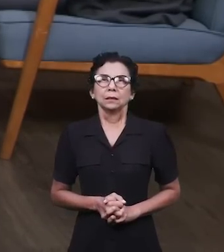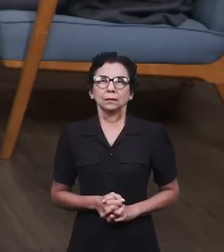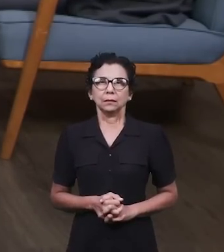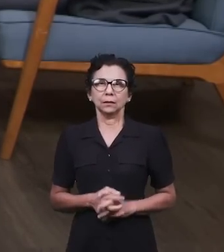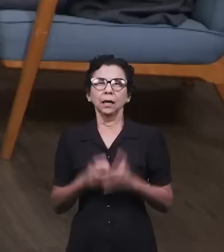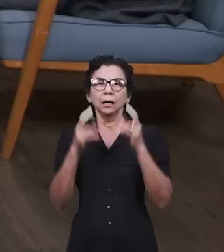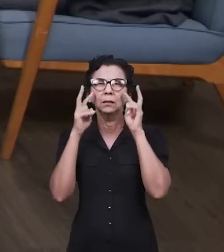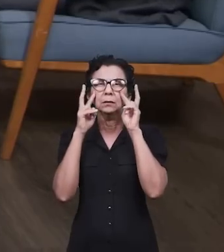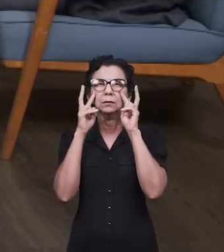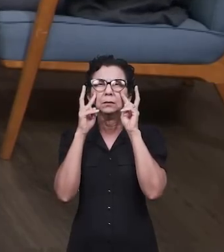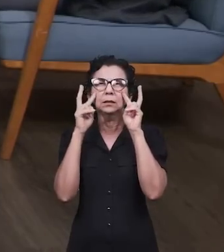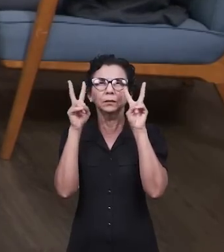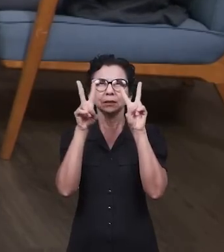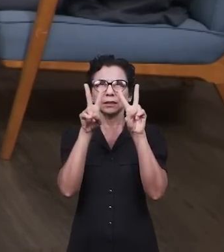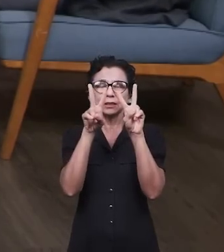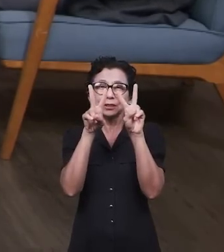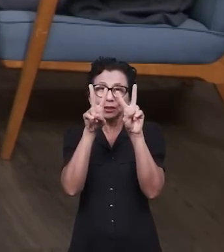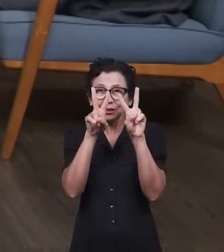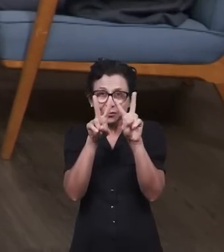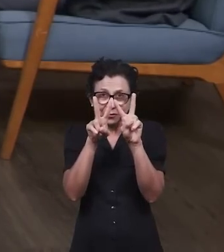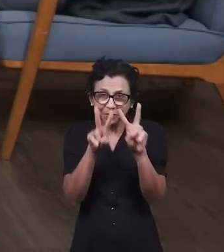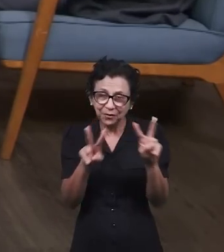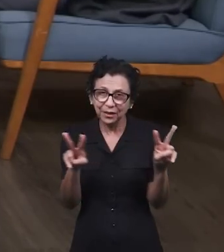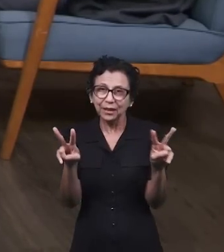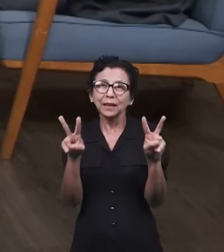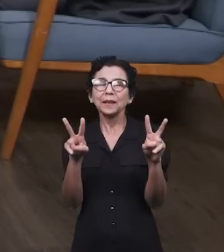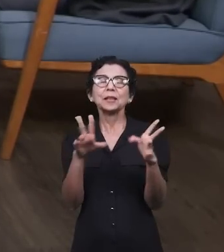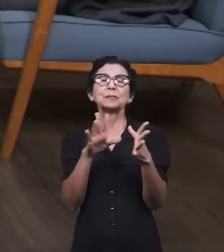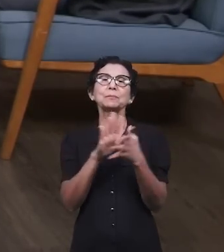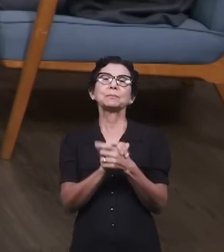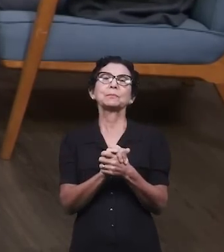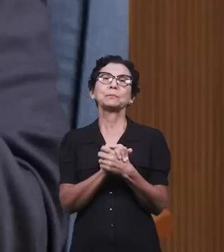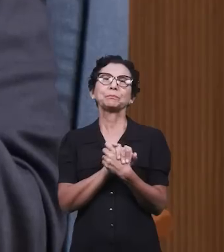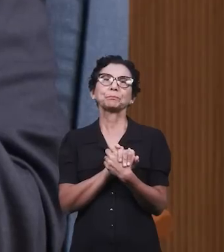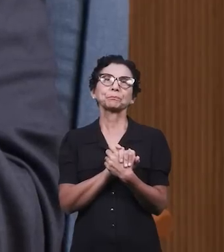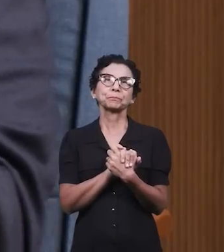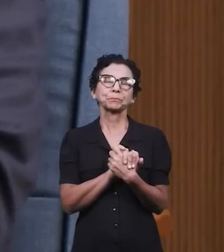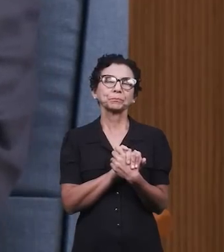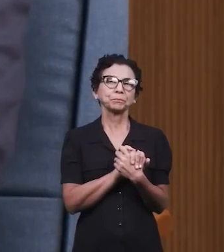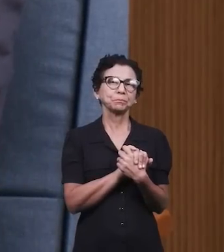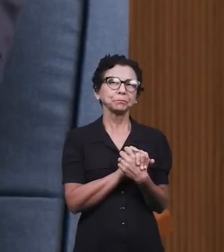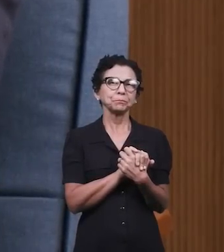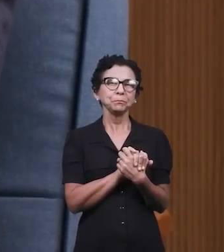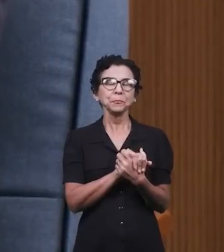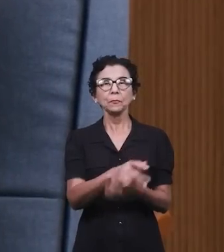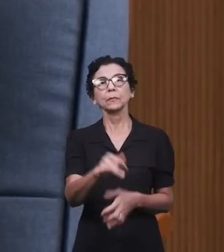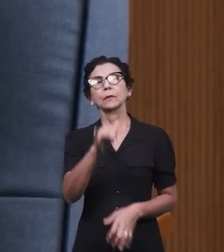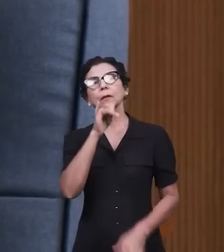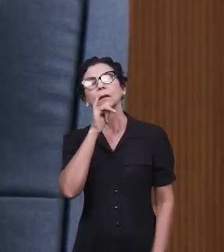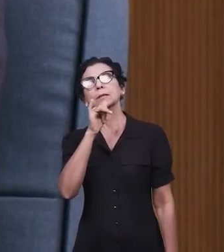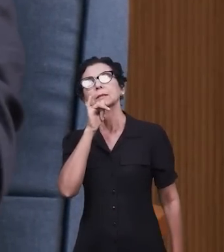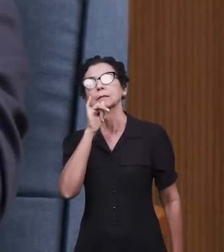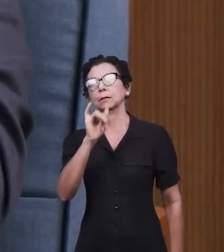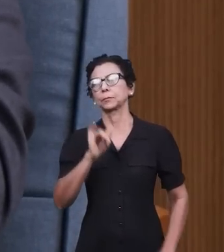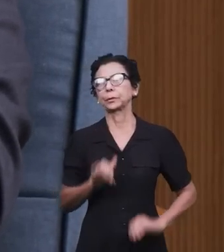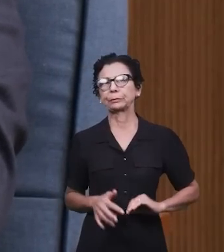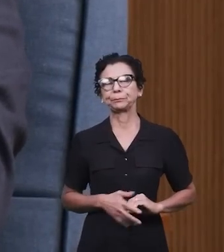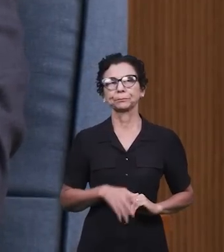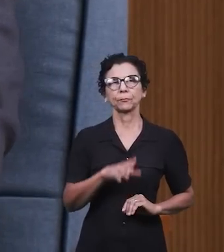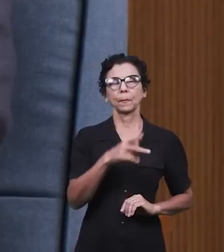que enxerga todas as coisas e mais. Quando, vamos lá, digamos